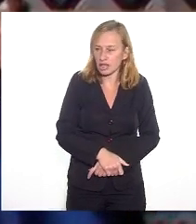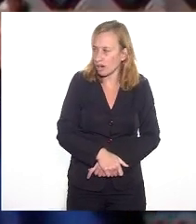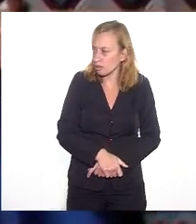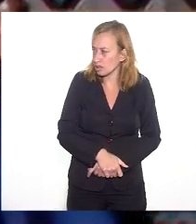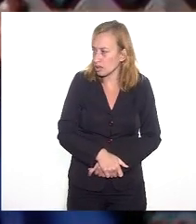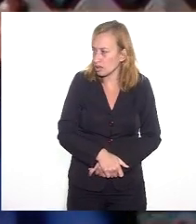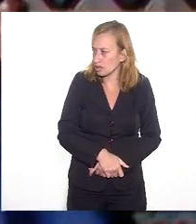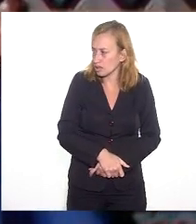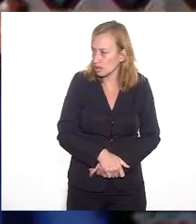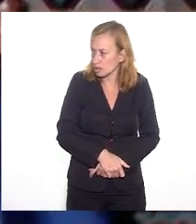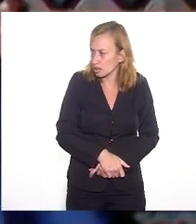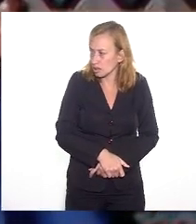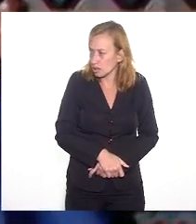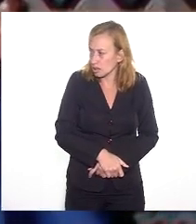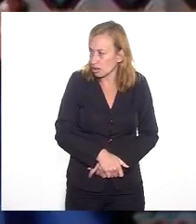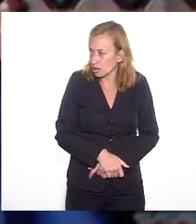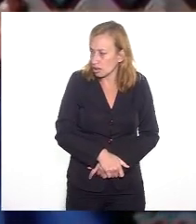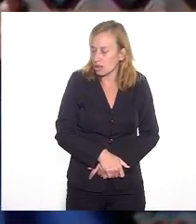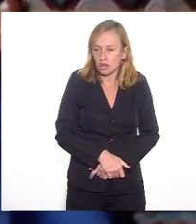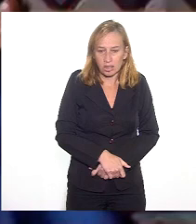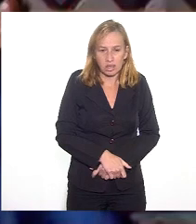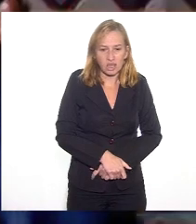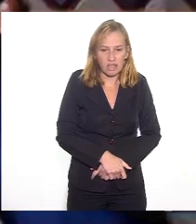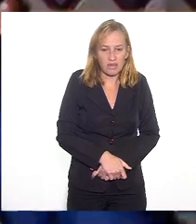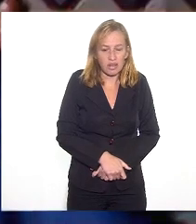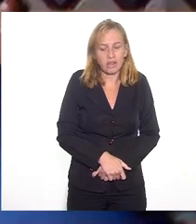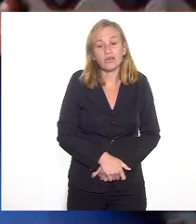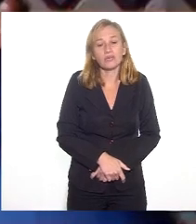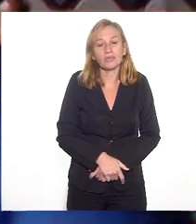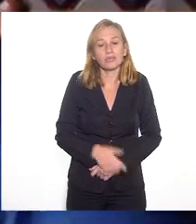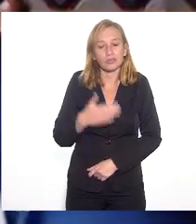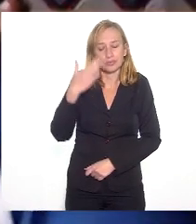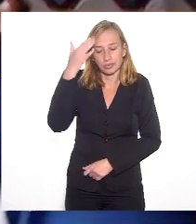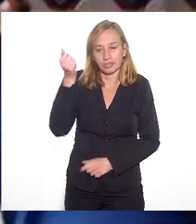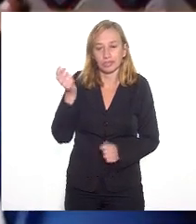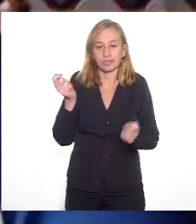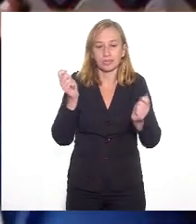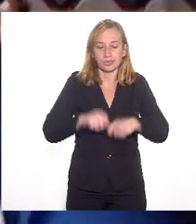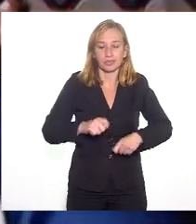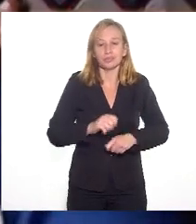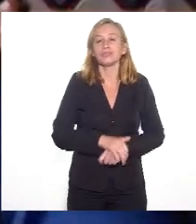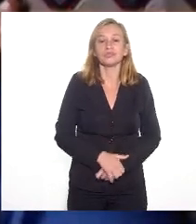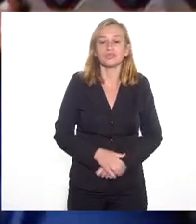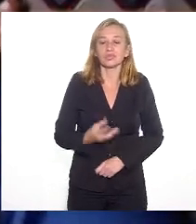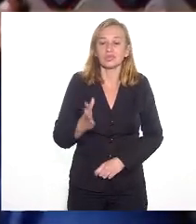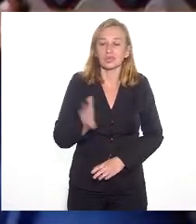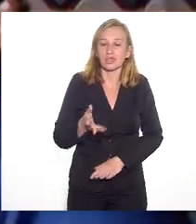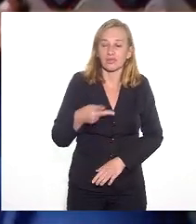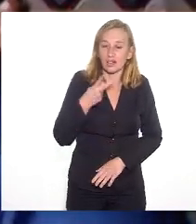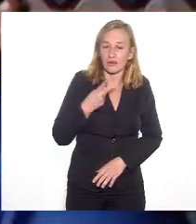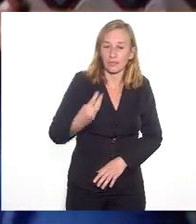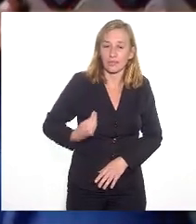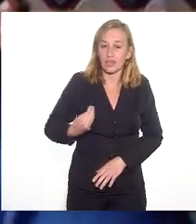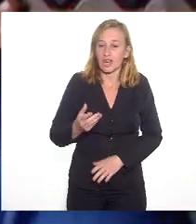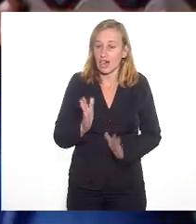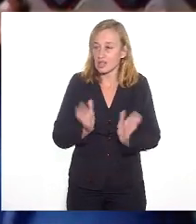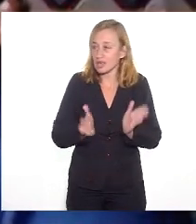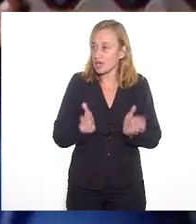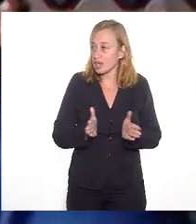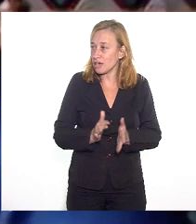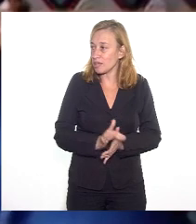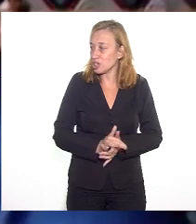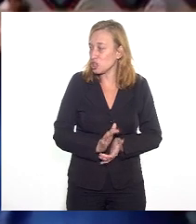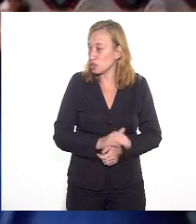né? Quer dizer, a gente sabe que, possivelmente, já dito aqui, né, as recomposições,